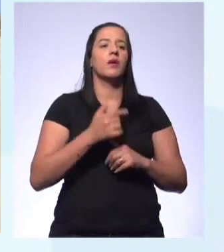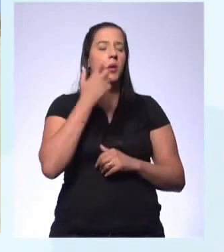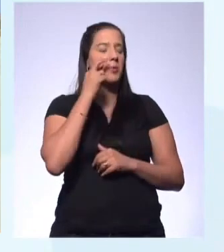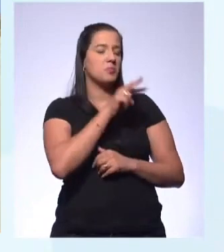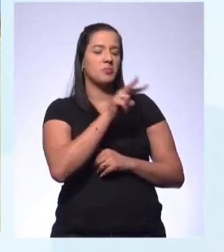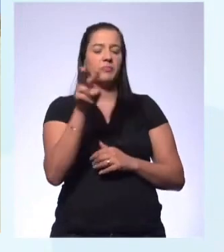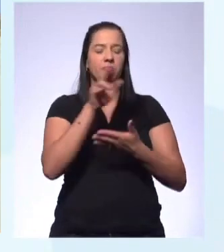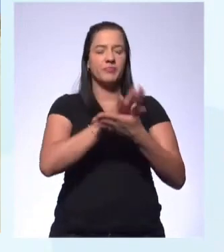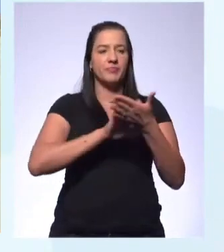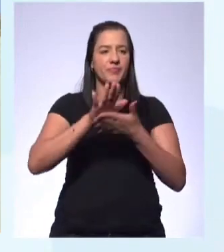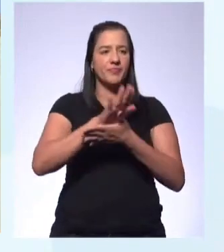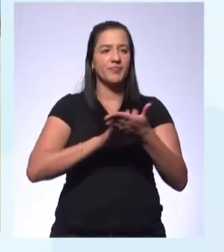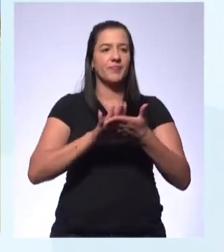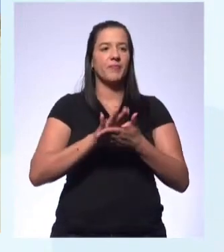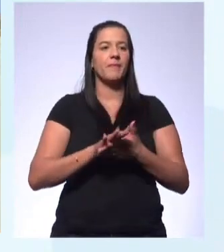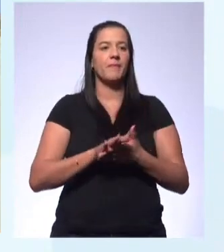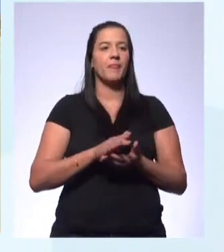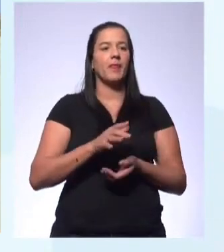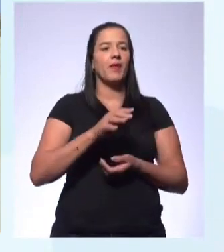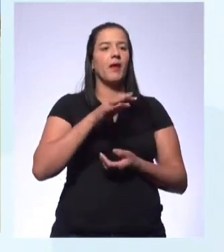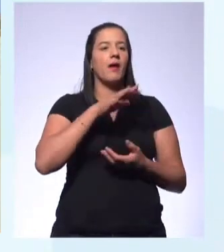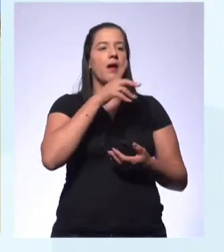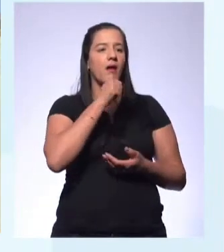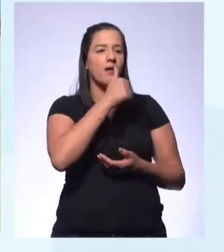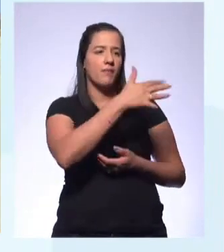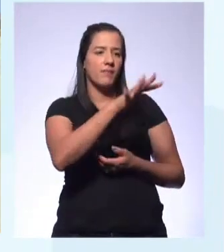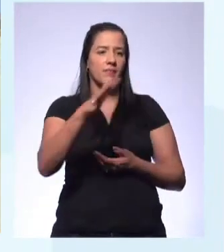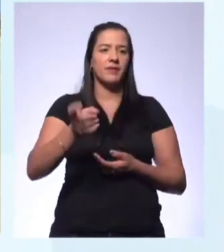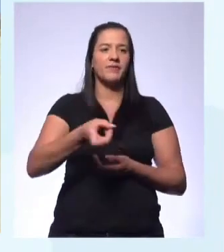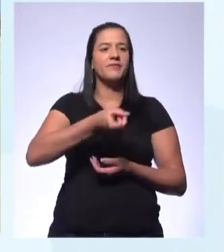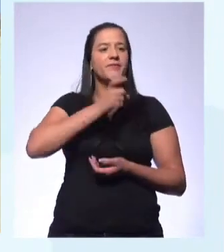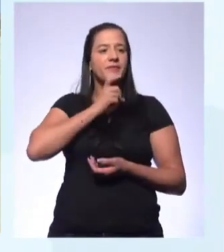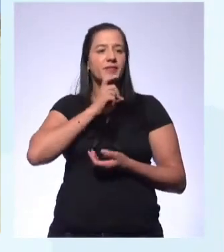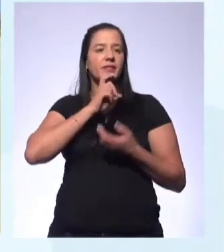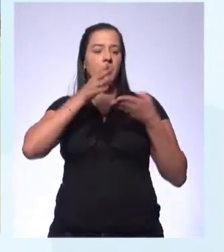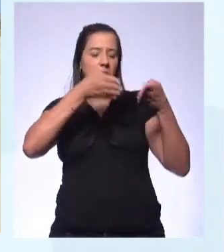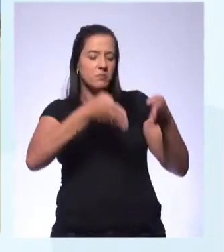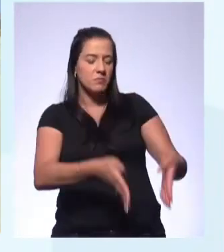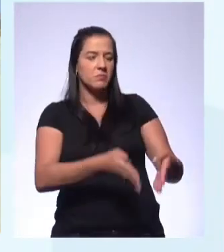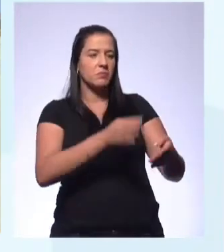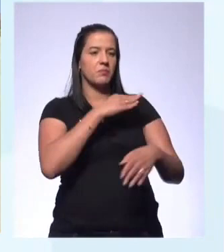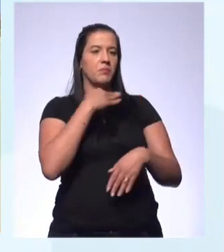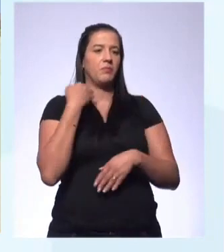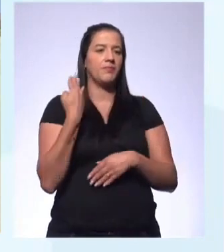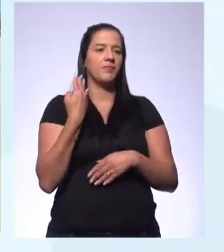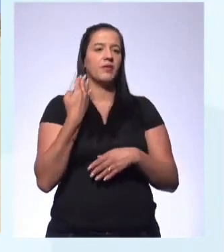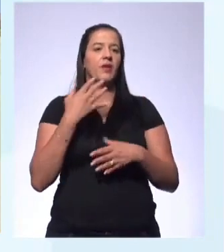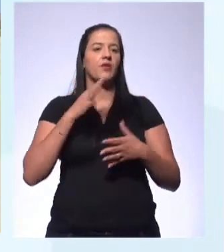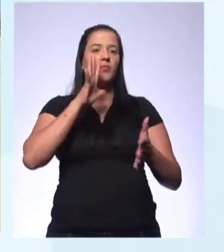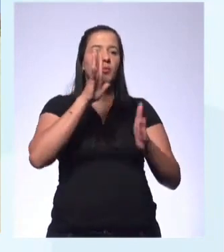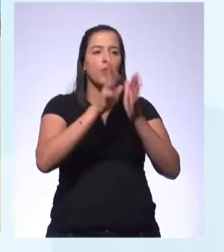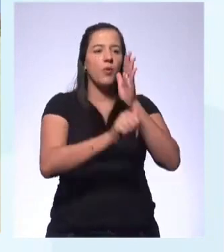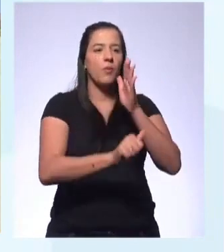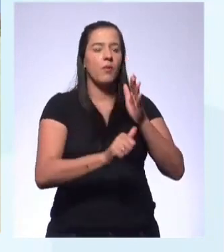mar, mar fria sepultura, desta minha alma escura, roubaste-me a luz querida do amor, e